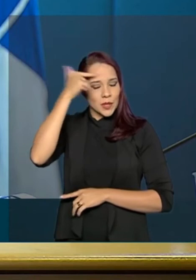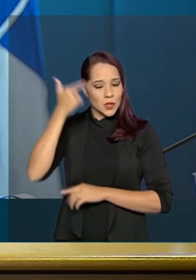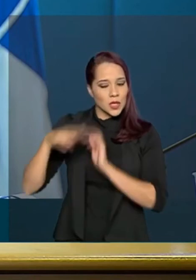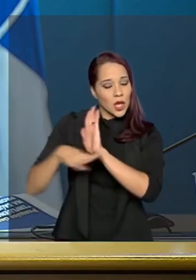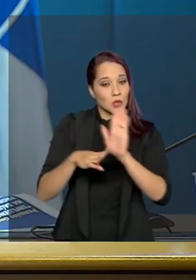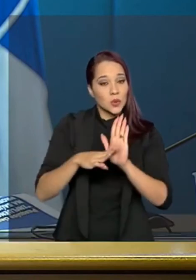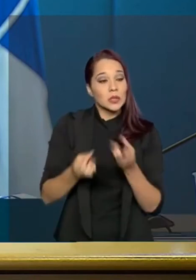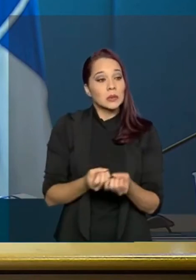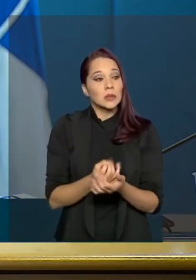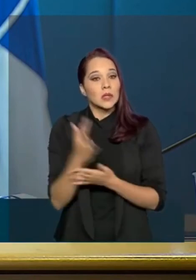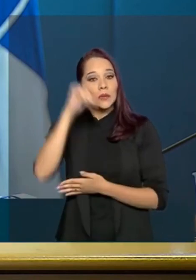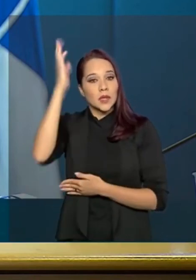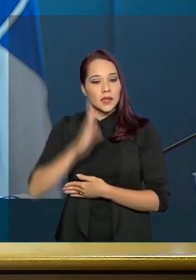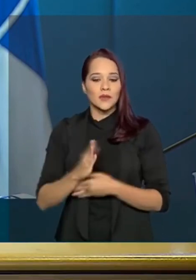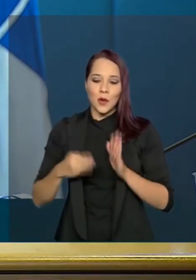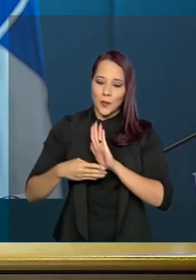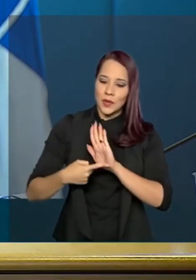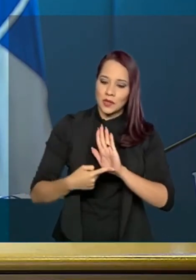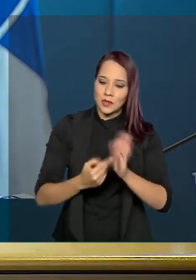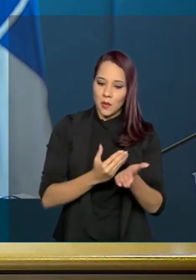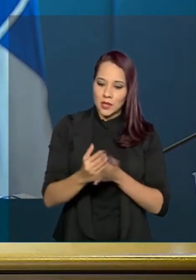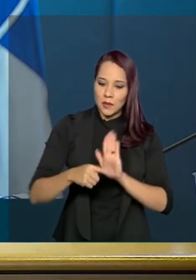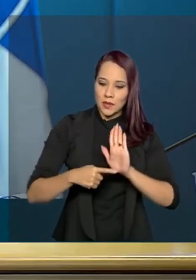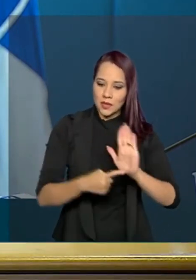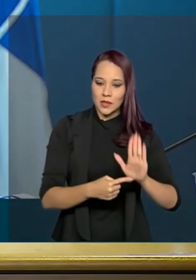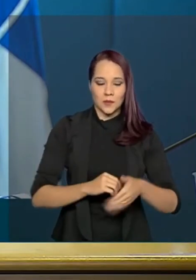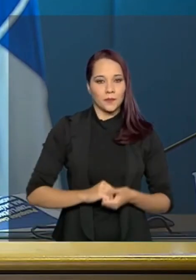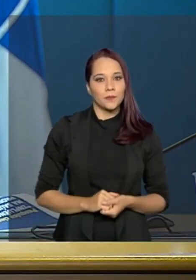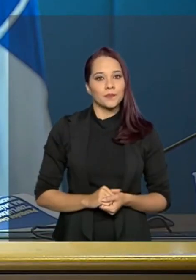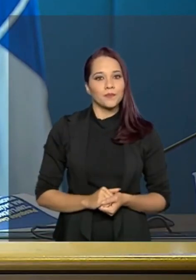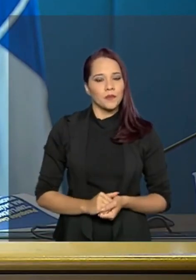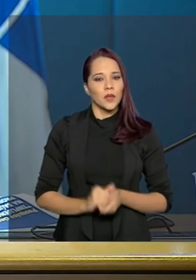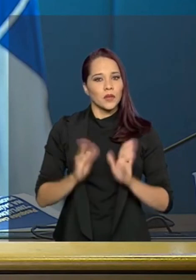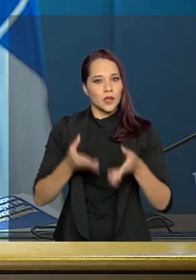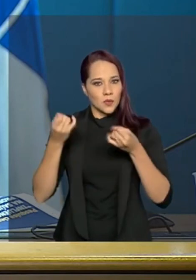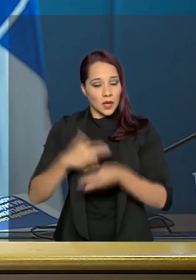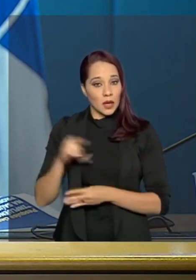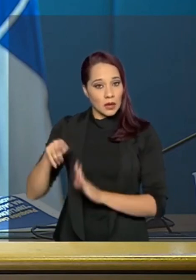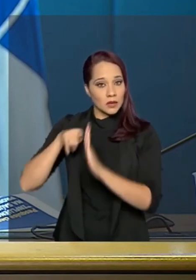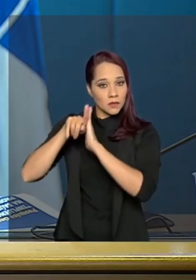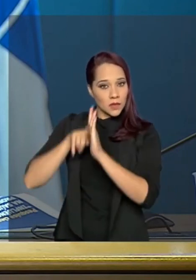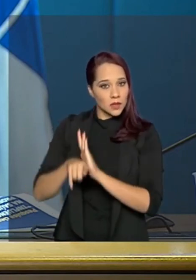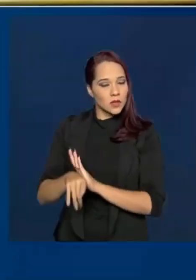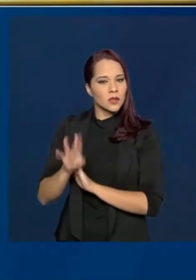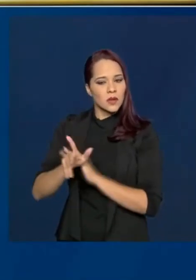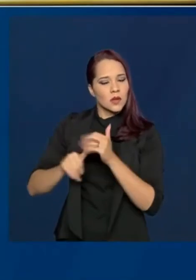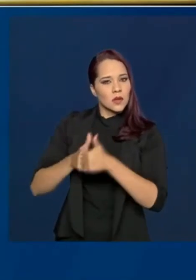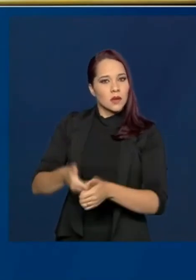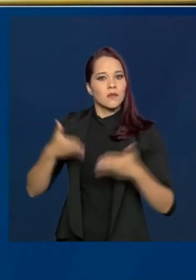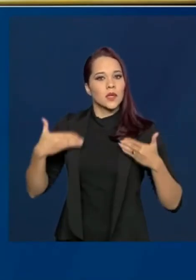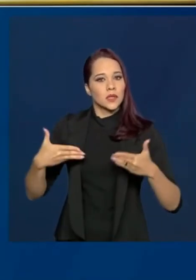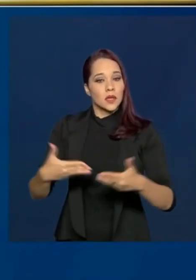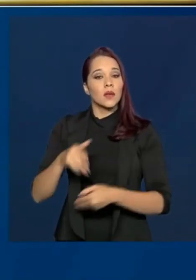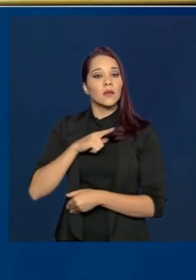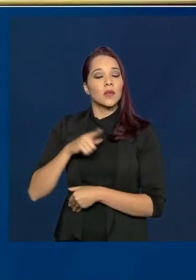brasileiros. Então, a gente vai começar a apresentação. Pode passar, por favor. Então, como eu já mencionei, essa pesquisa é conduzida pelo Ministério,